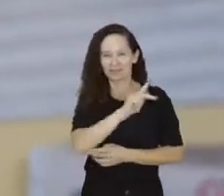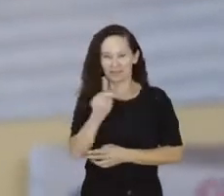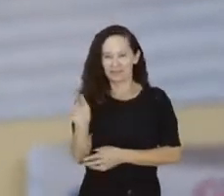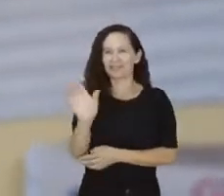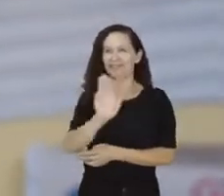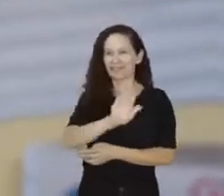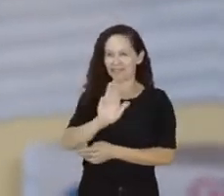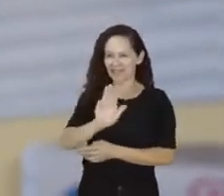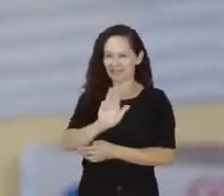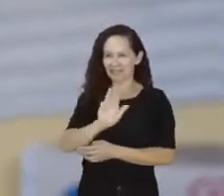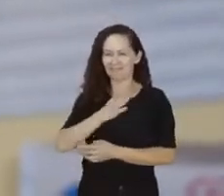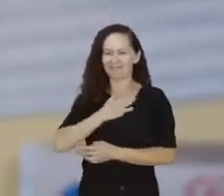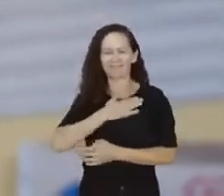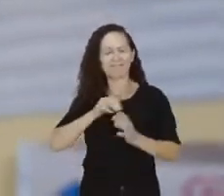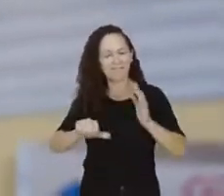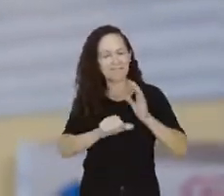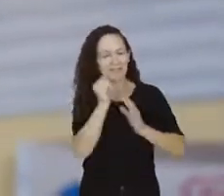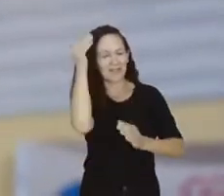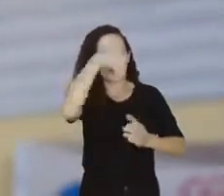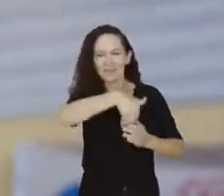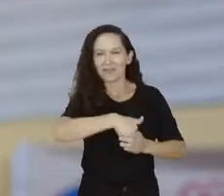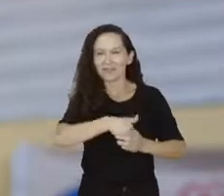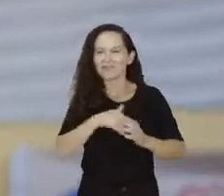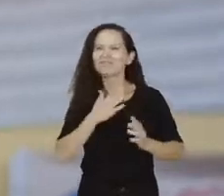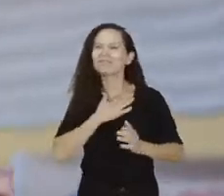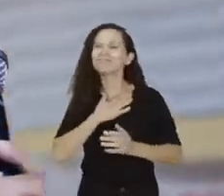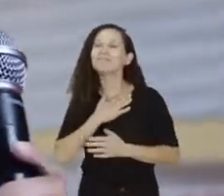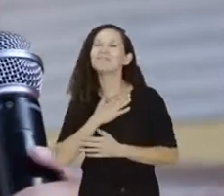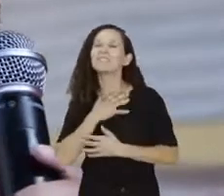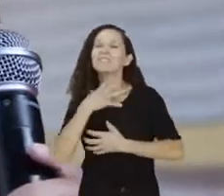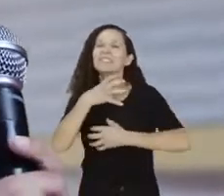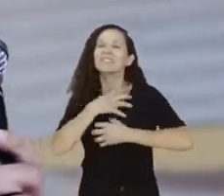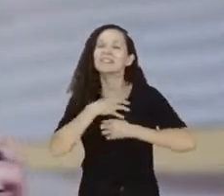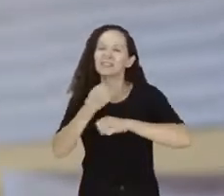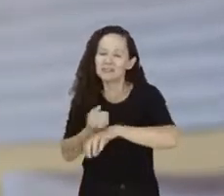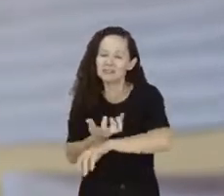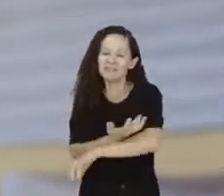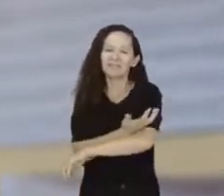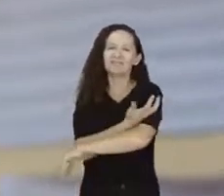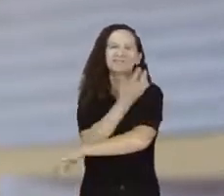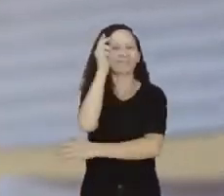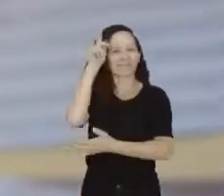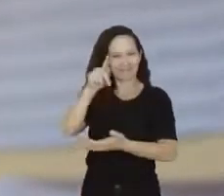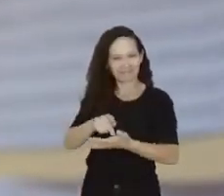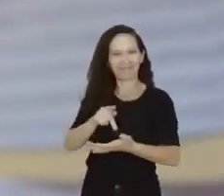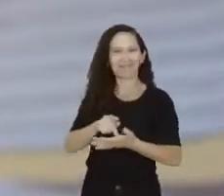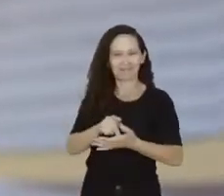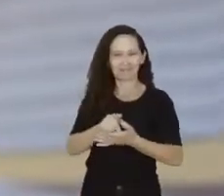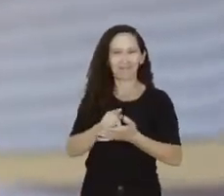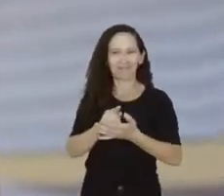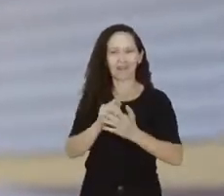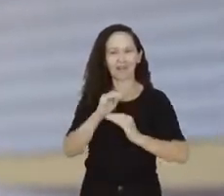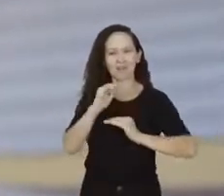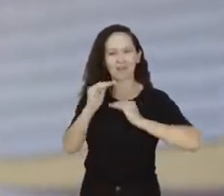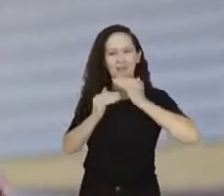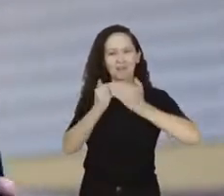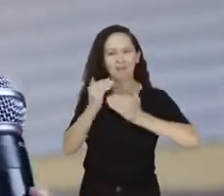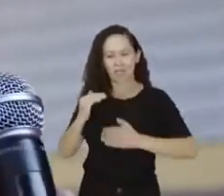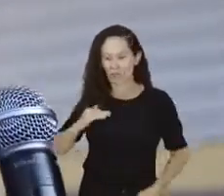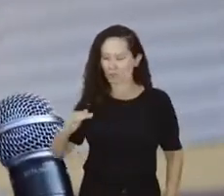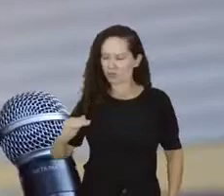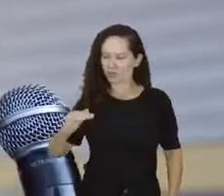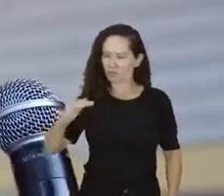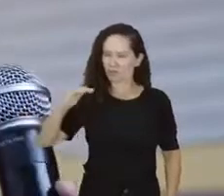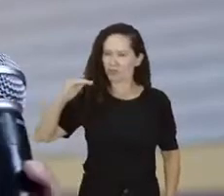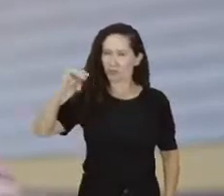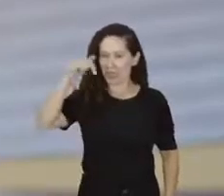para mim, é uma coisa que me deixa muito emocionado, assim, né? Crescer aqui, ouvir essa história, ouvir o que